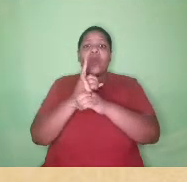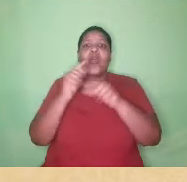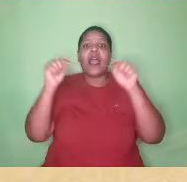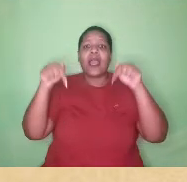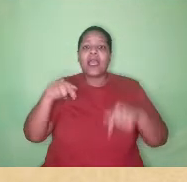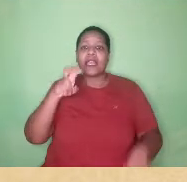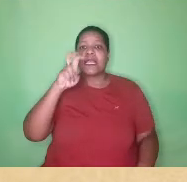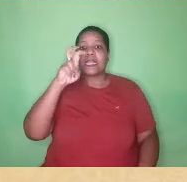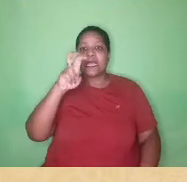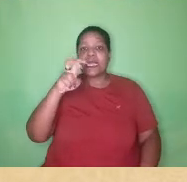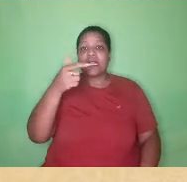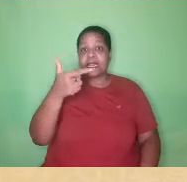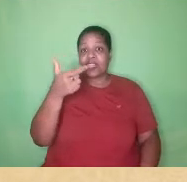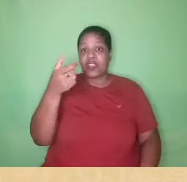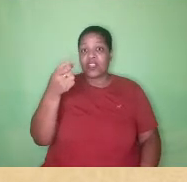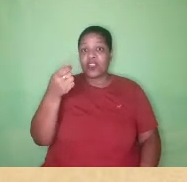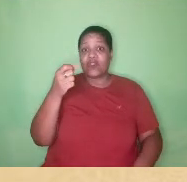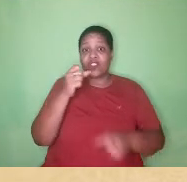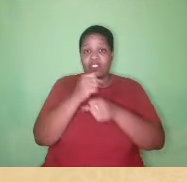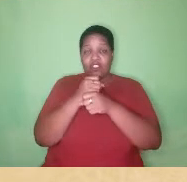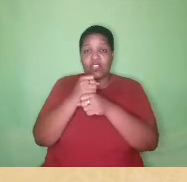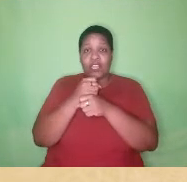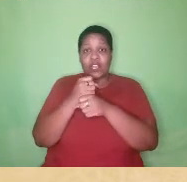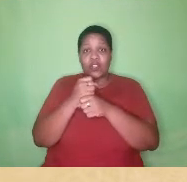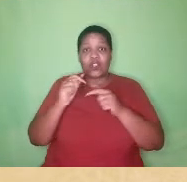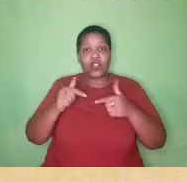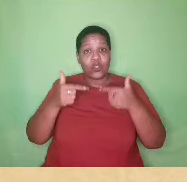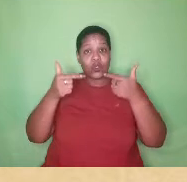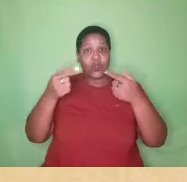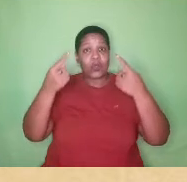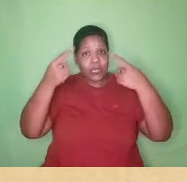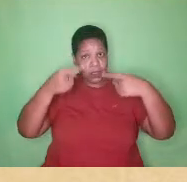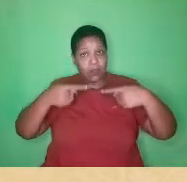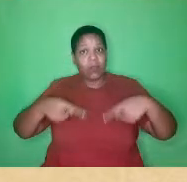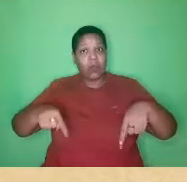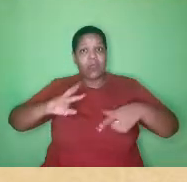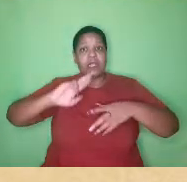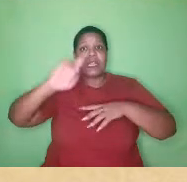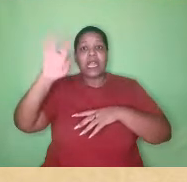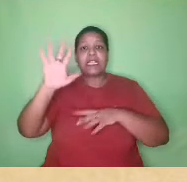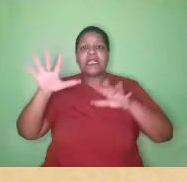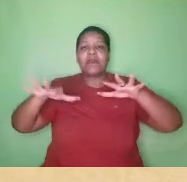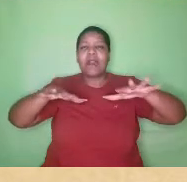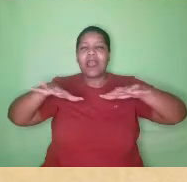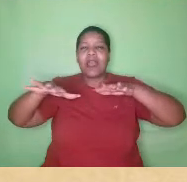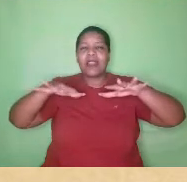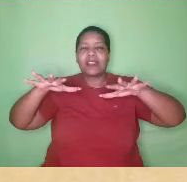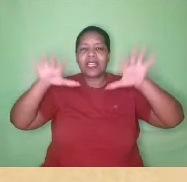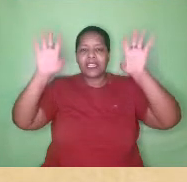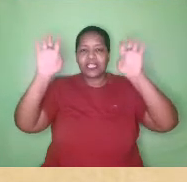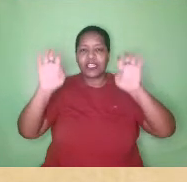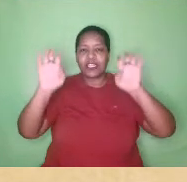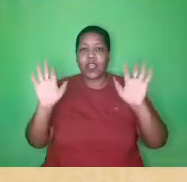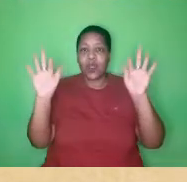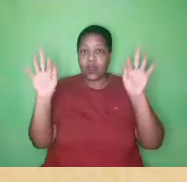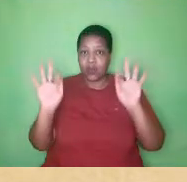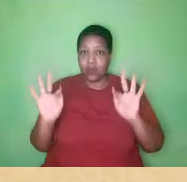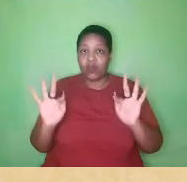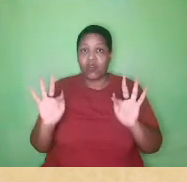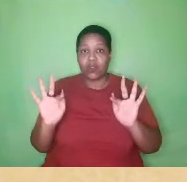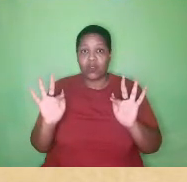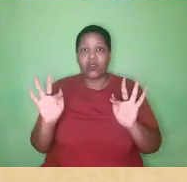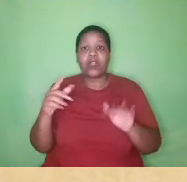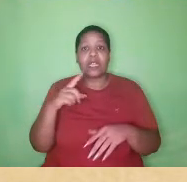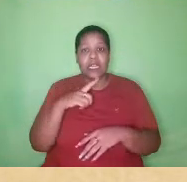de luta antirracista no Brasil, balançando as estruturas. Nós temos a felicidade de contar com o